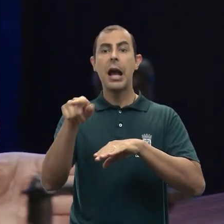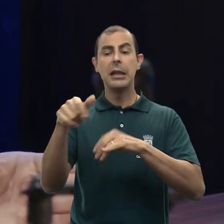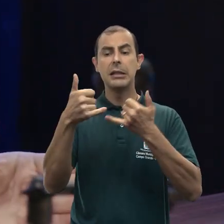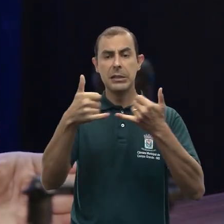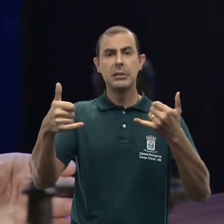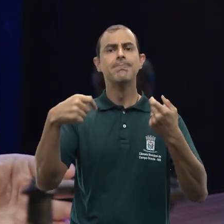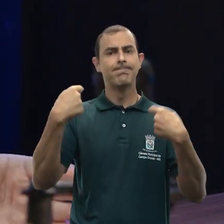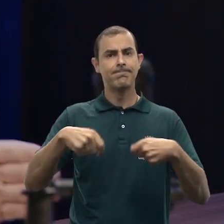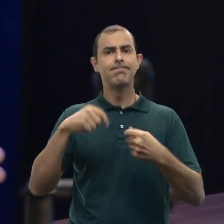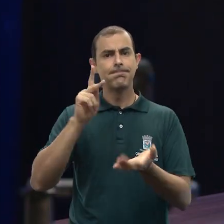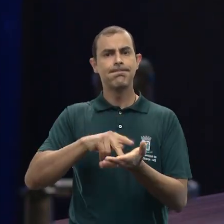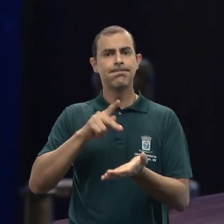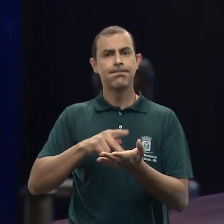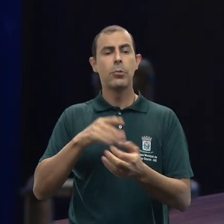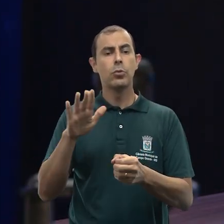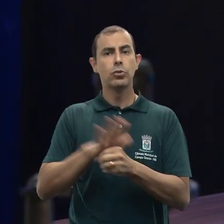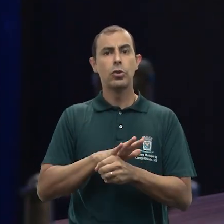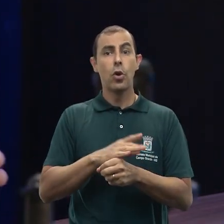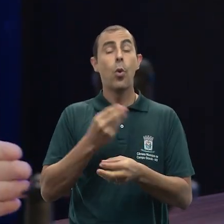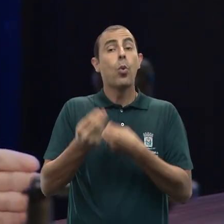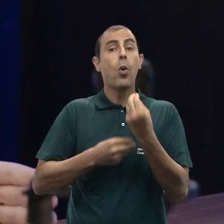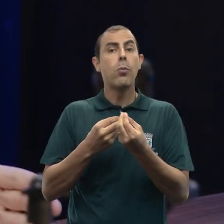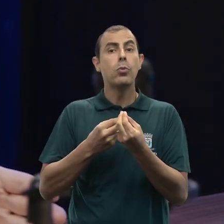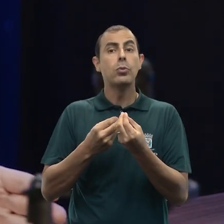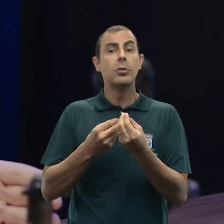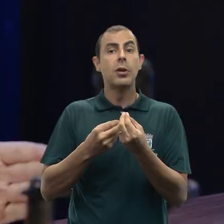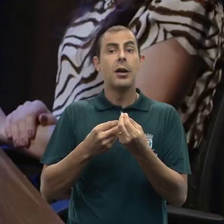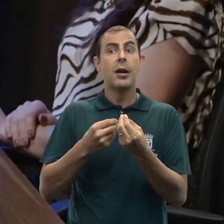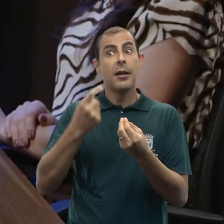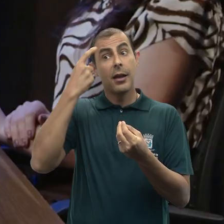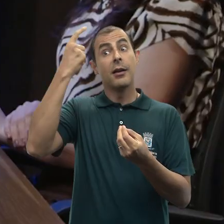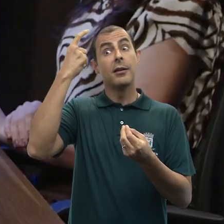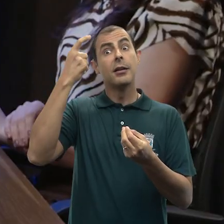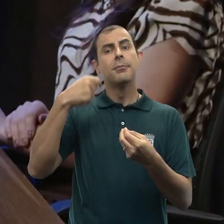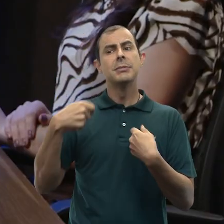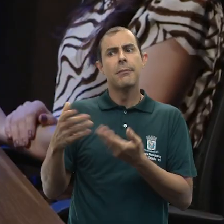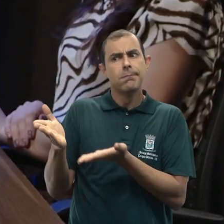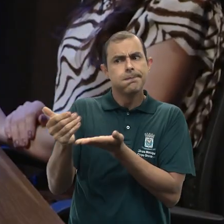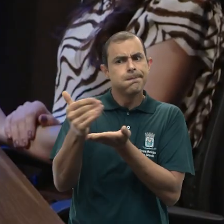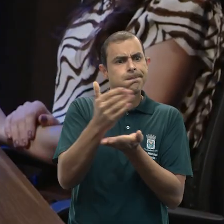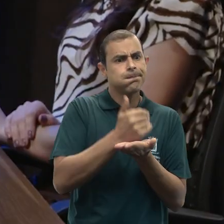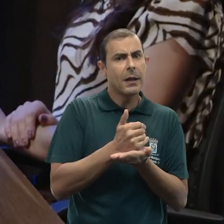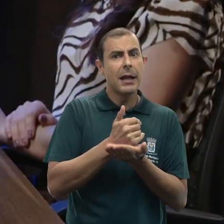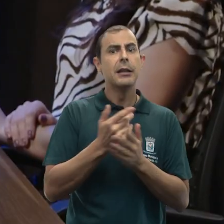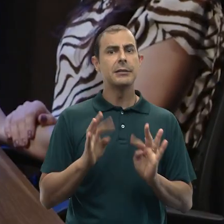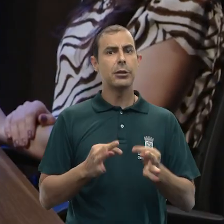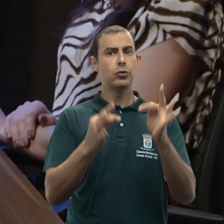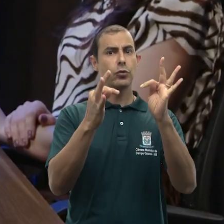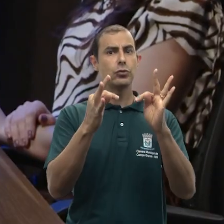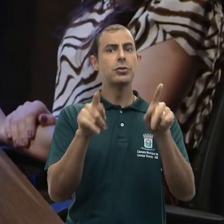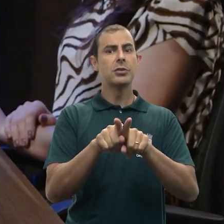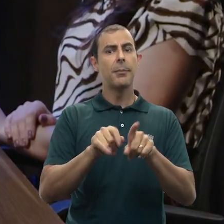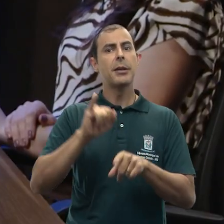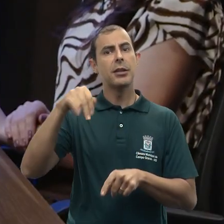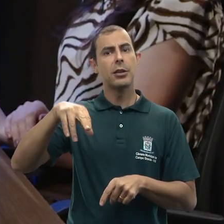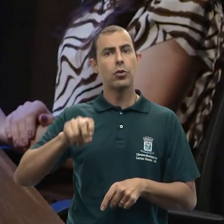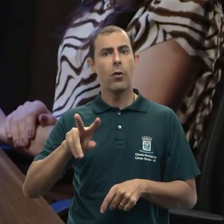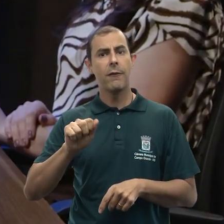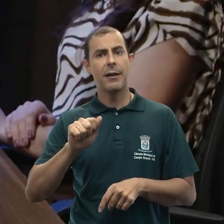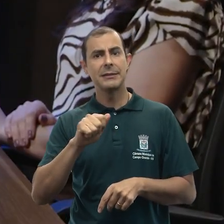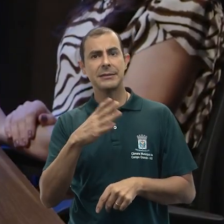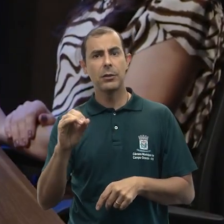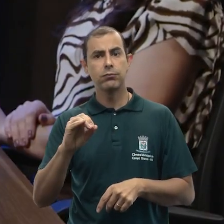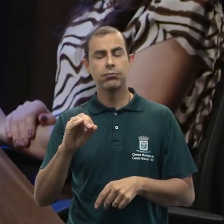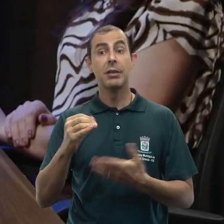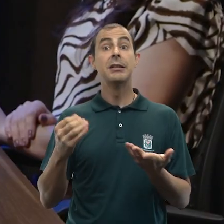precisa realmente. E tudo isso vem por meio de dados, por meio de inovação, por meio de tecnologia. Então, quando o serviço público é feito